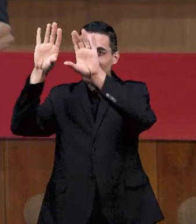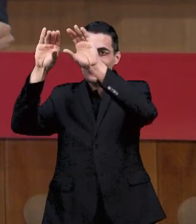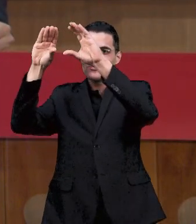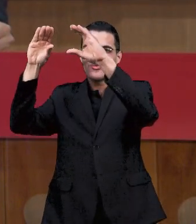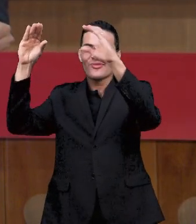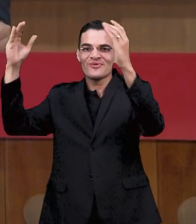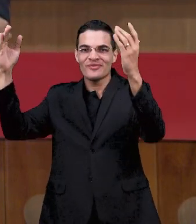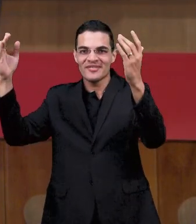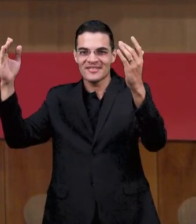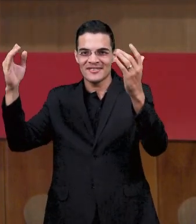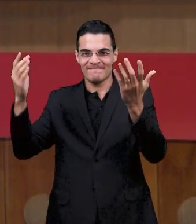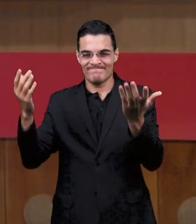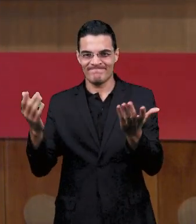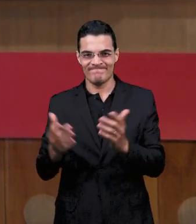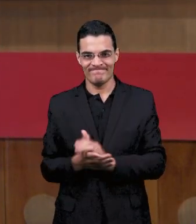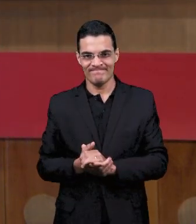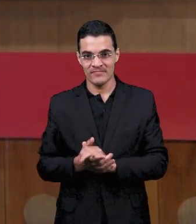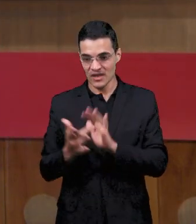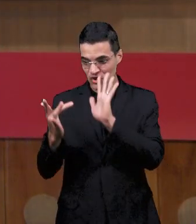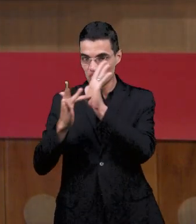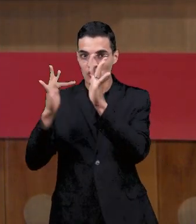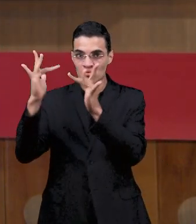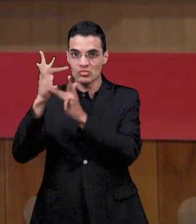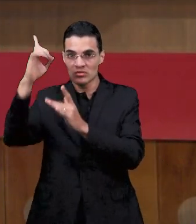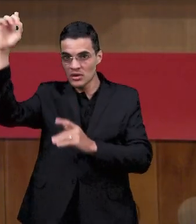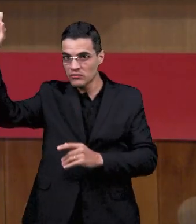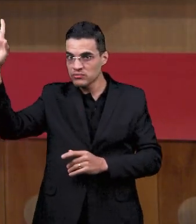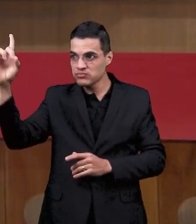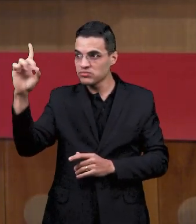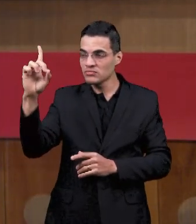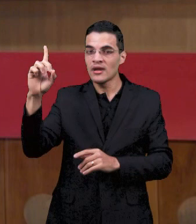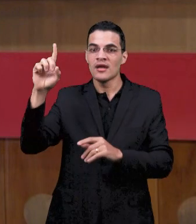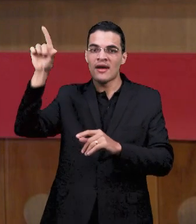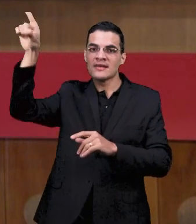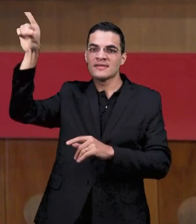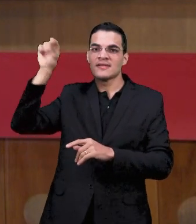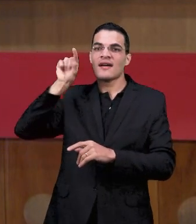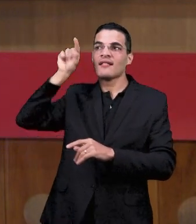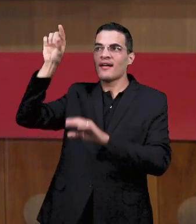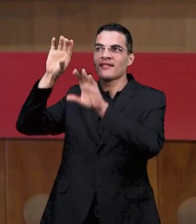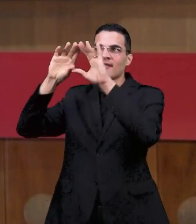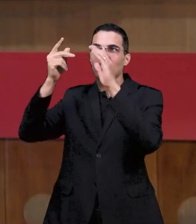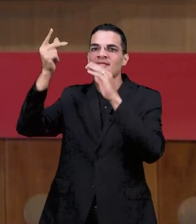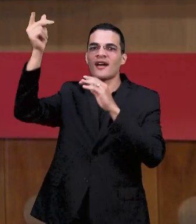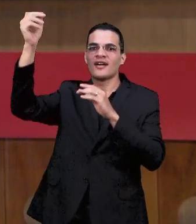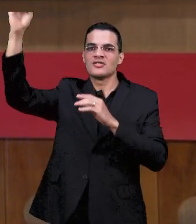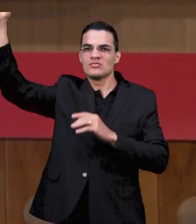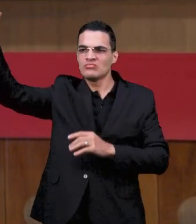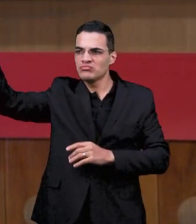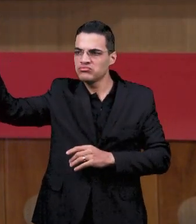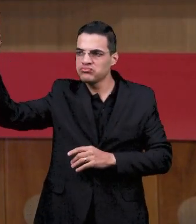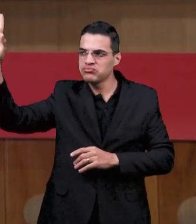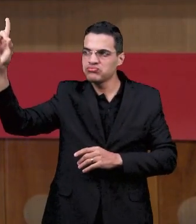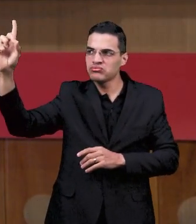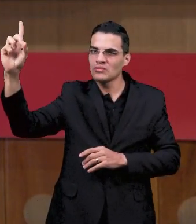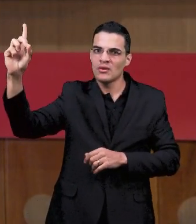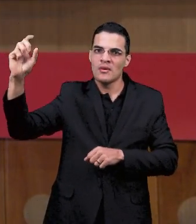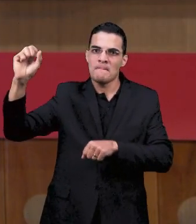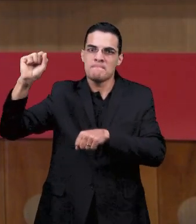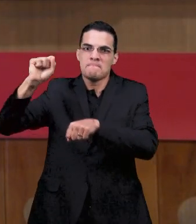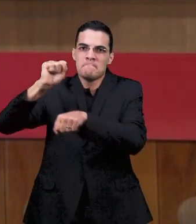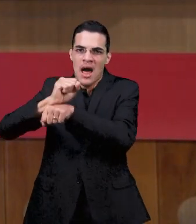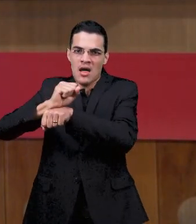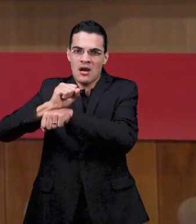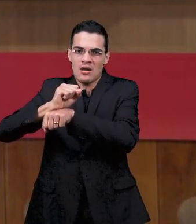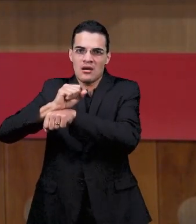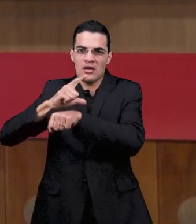das suas recâmaras. Jesus vai sair das recâmaras celestiais. Ele rompe os céus com milhões dos seus anjos, e